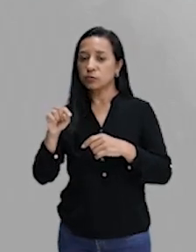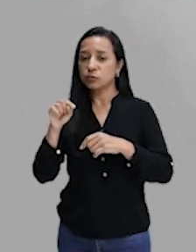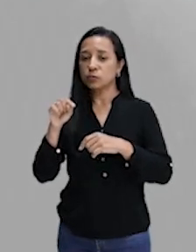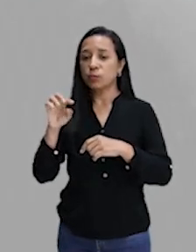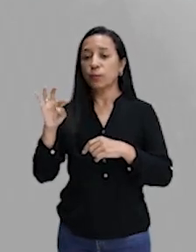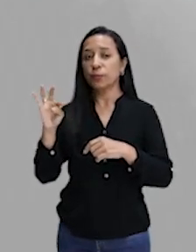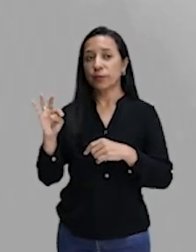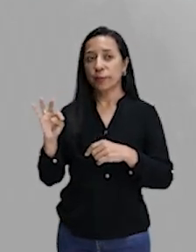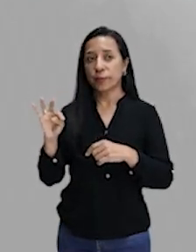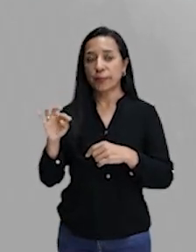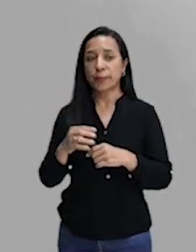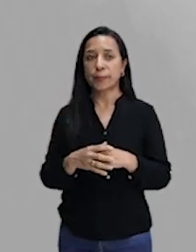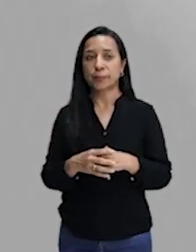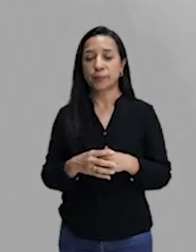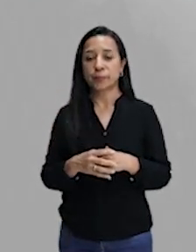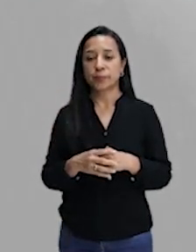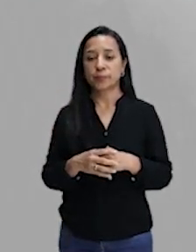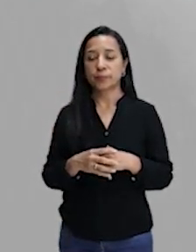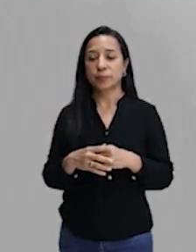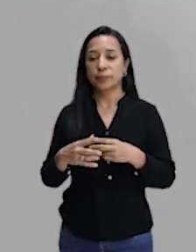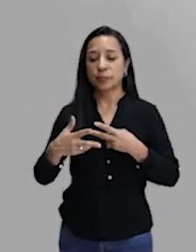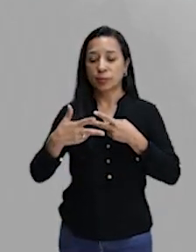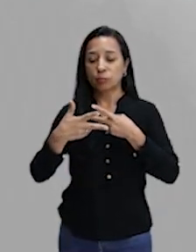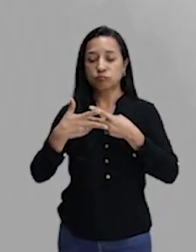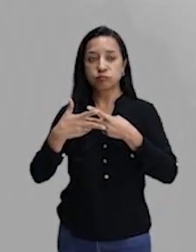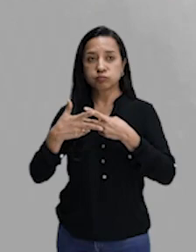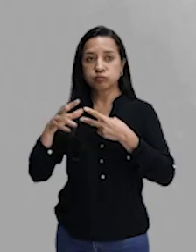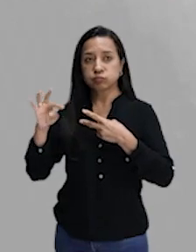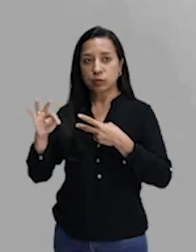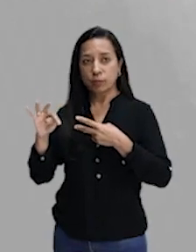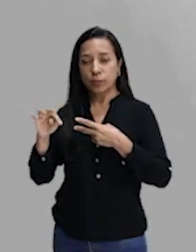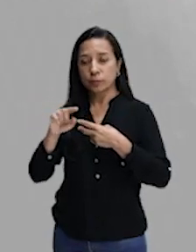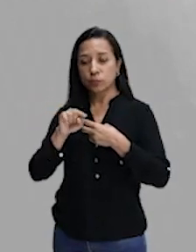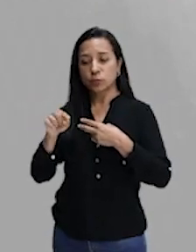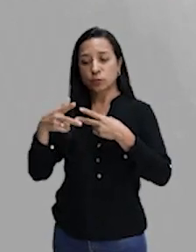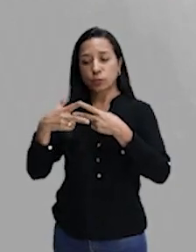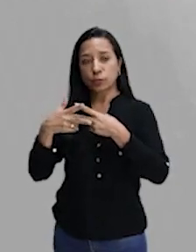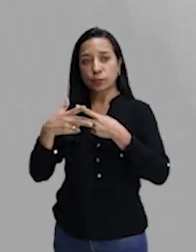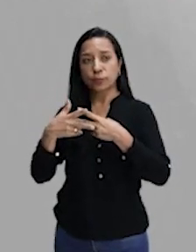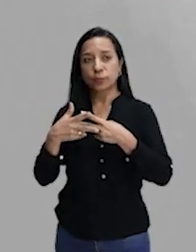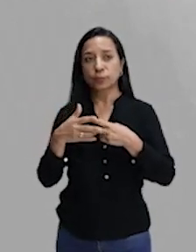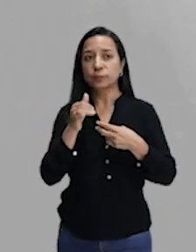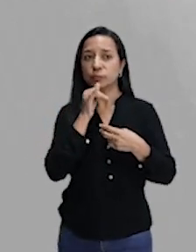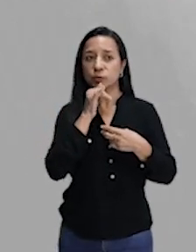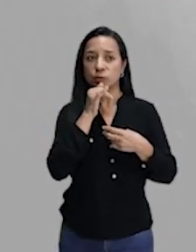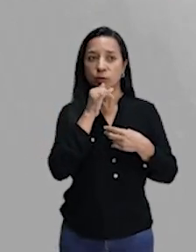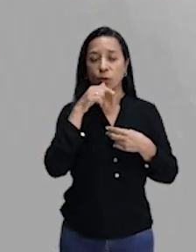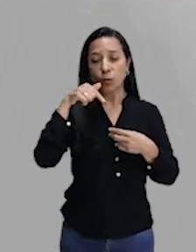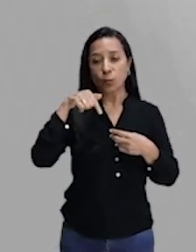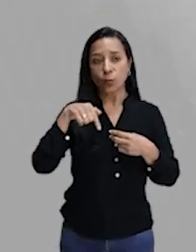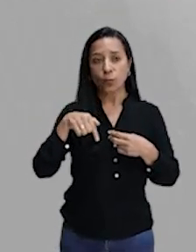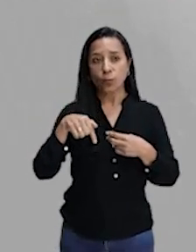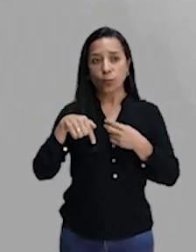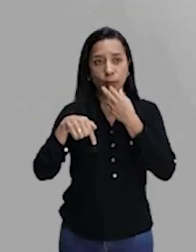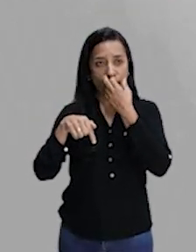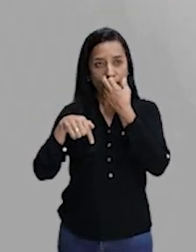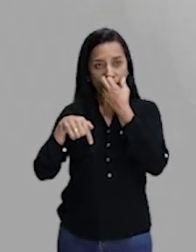a substituição o número quer dizer a quantidade corrente elétrica desculpa é 8 amperes